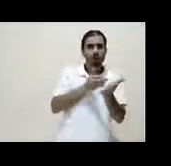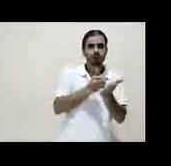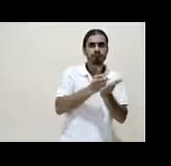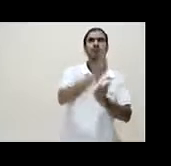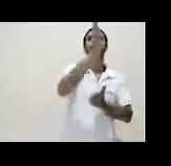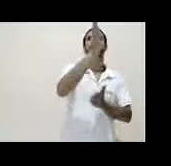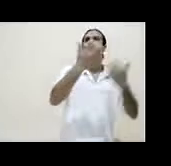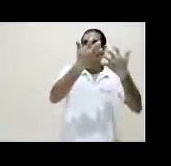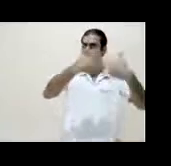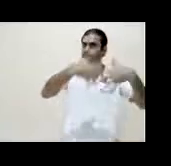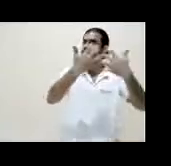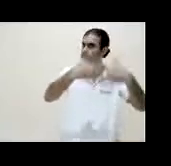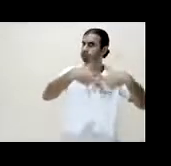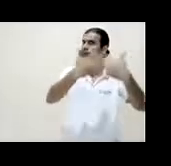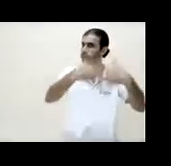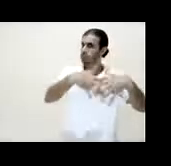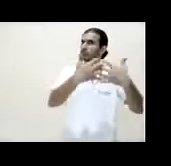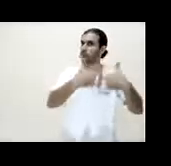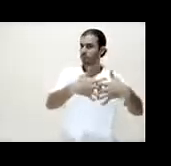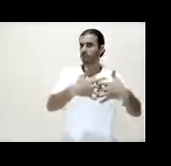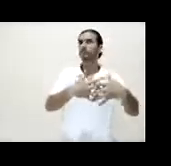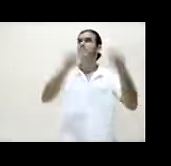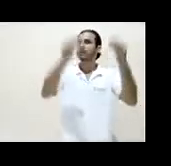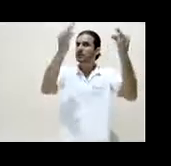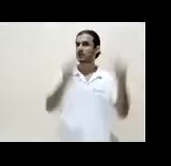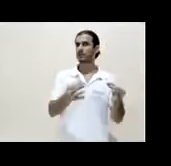são analisadas através dessa análise estática.